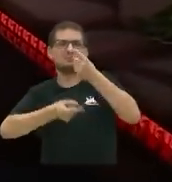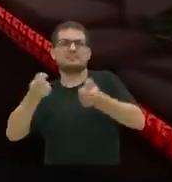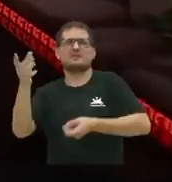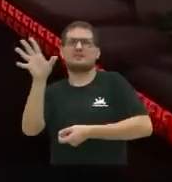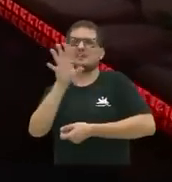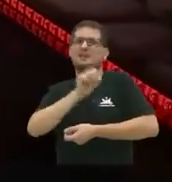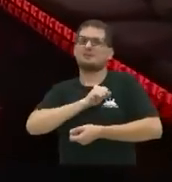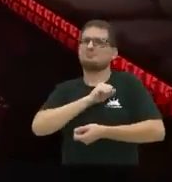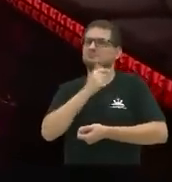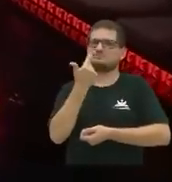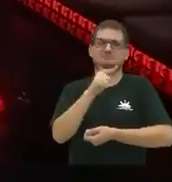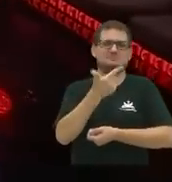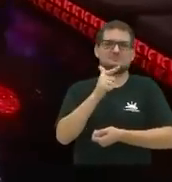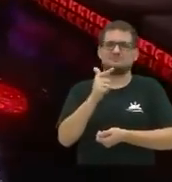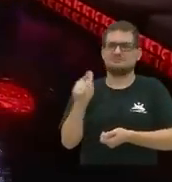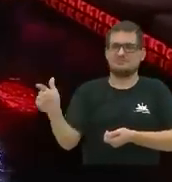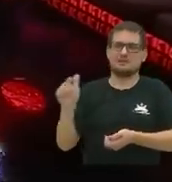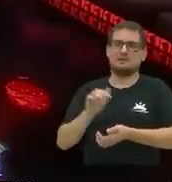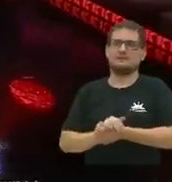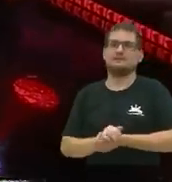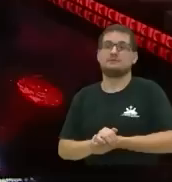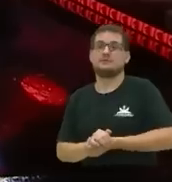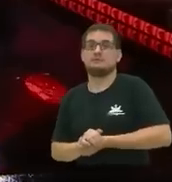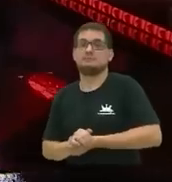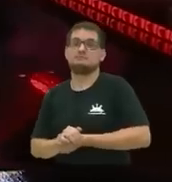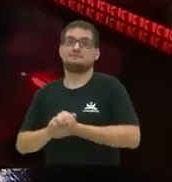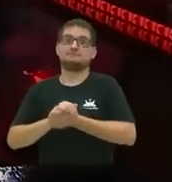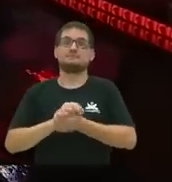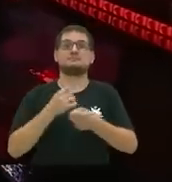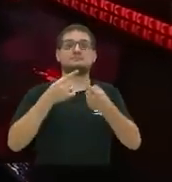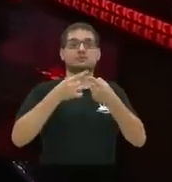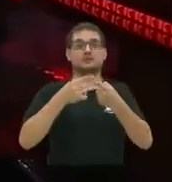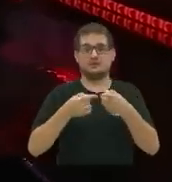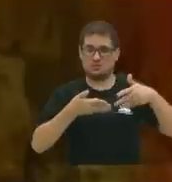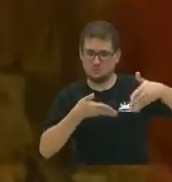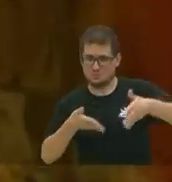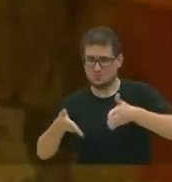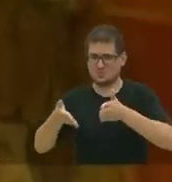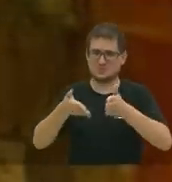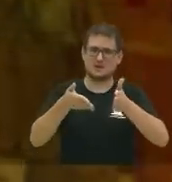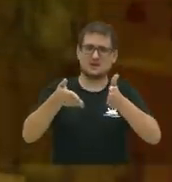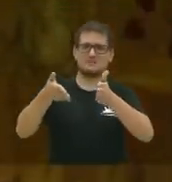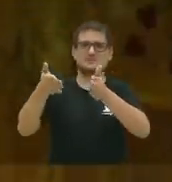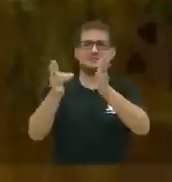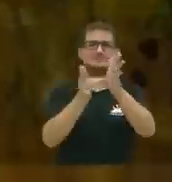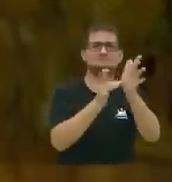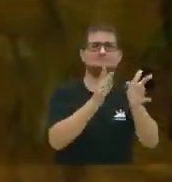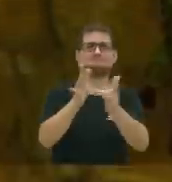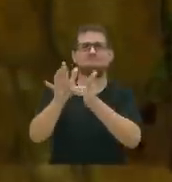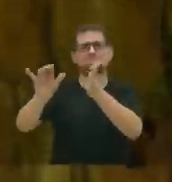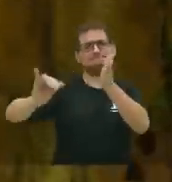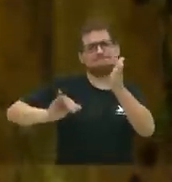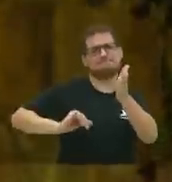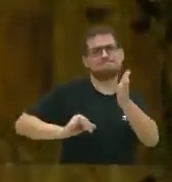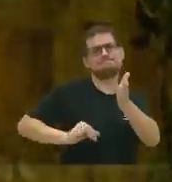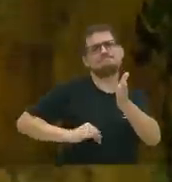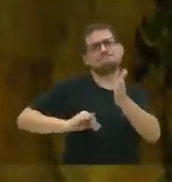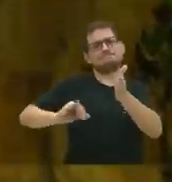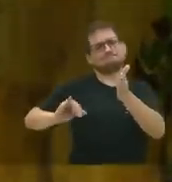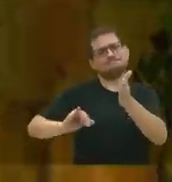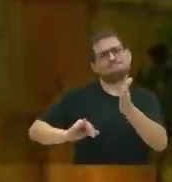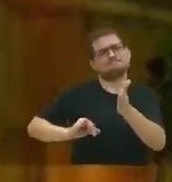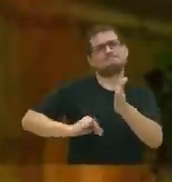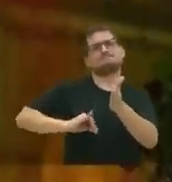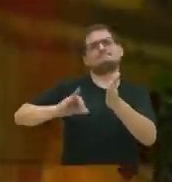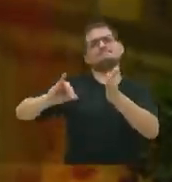desamor. Pela via dolorosa, pela via dolorosa, a